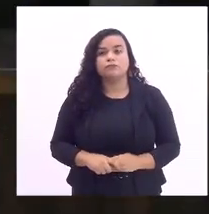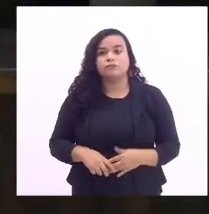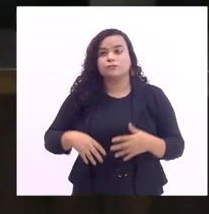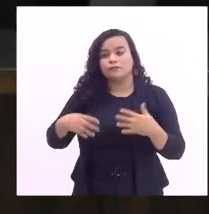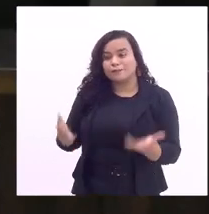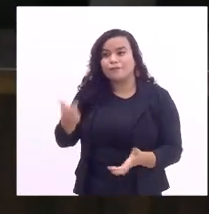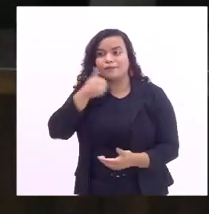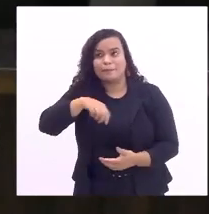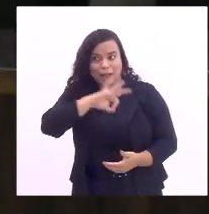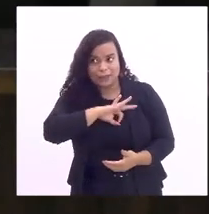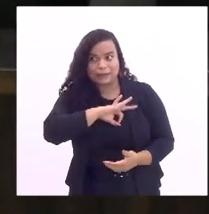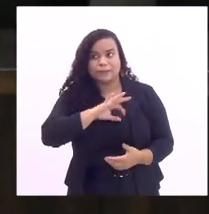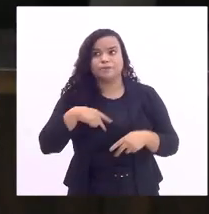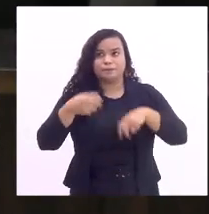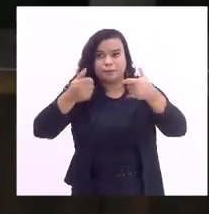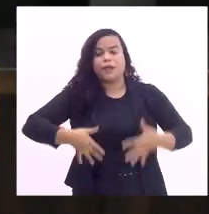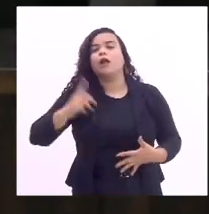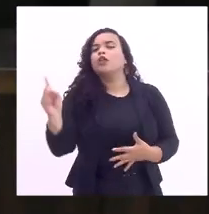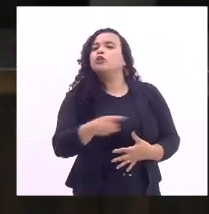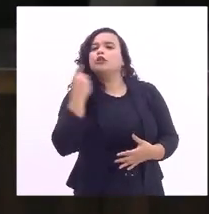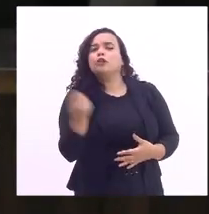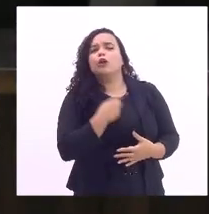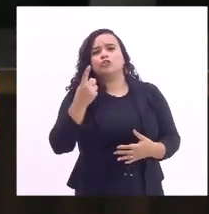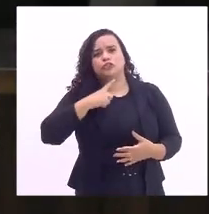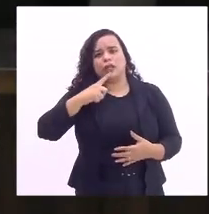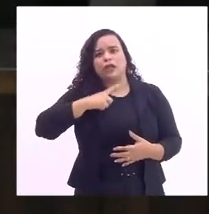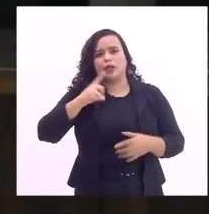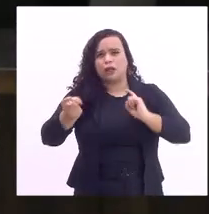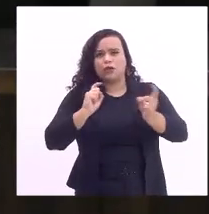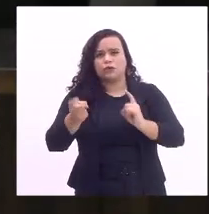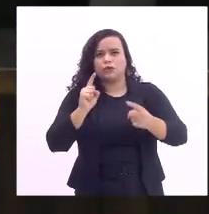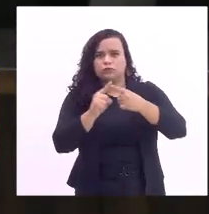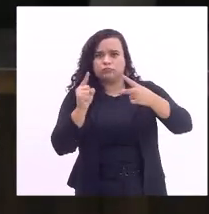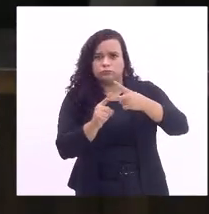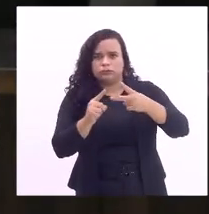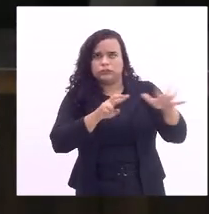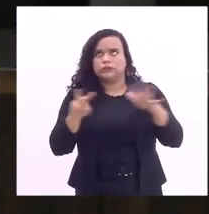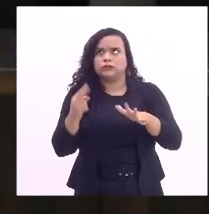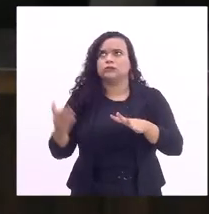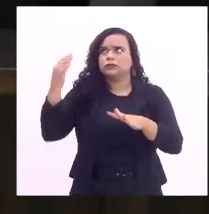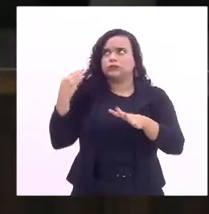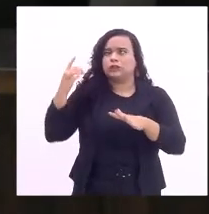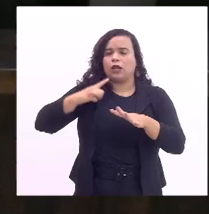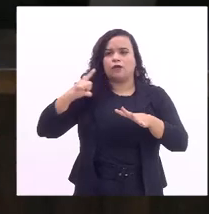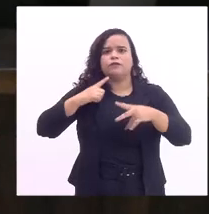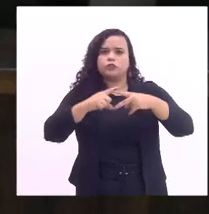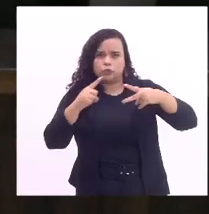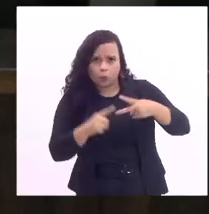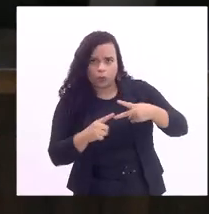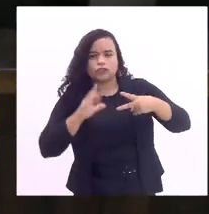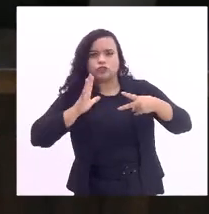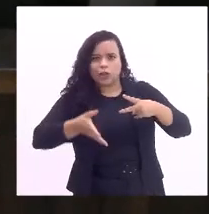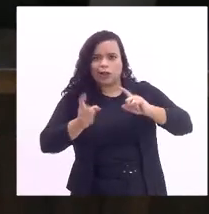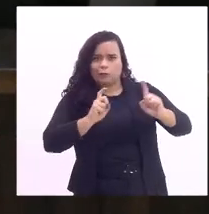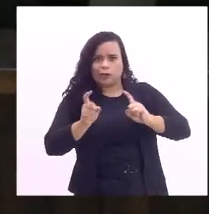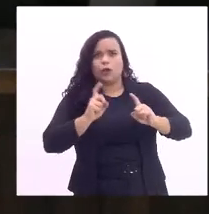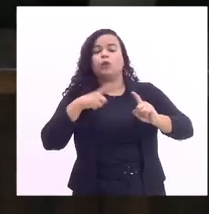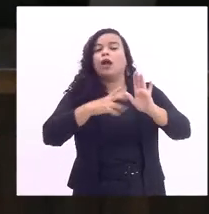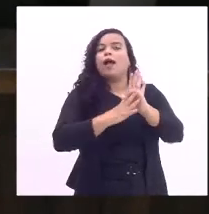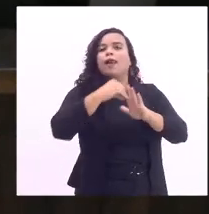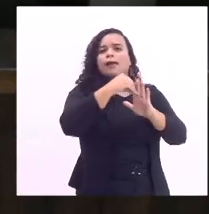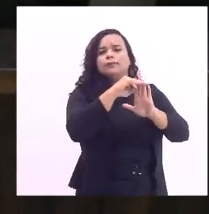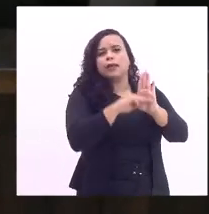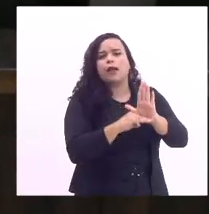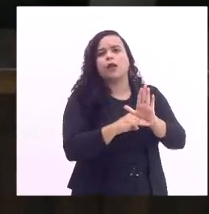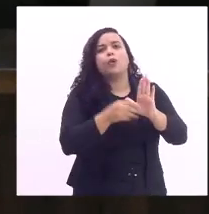Marta, nós realizamos duas reuniões na semana passada, fizemos um calendário no dia de ontem e no